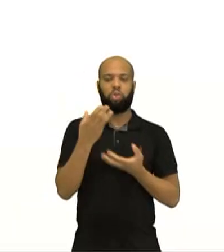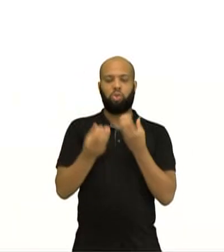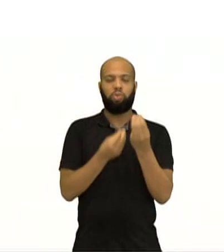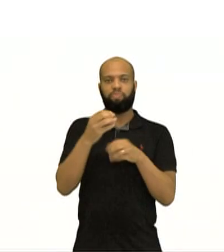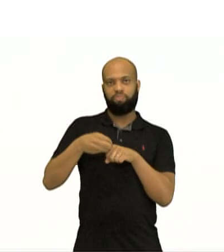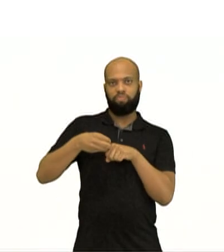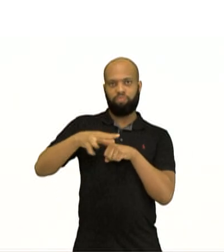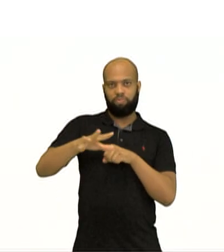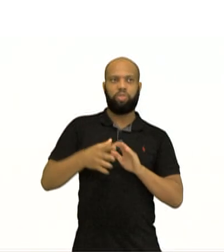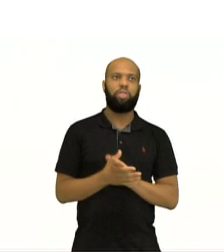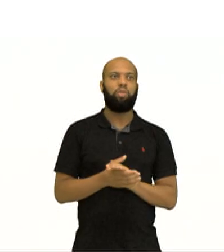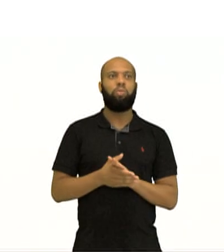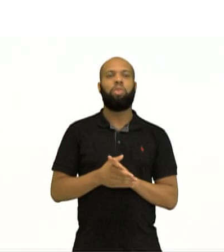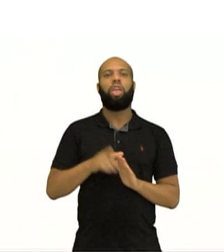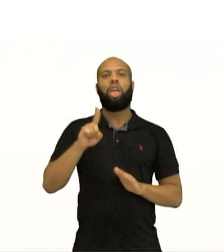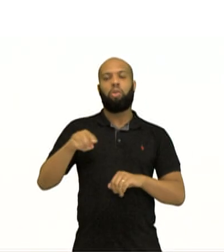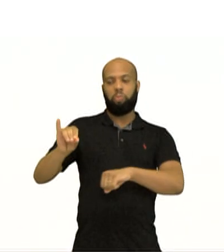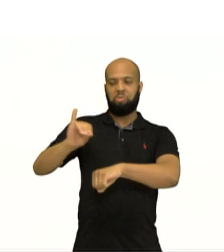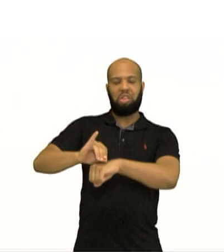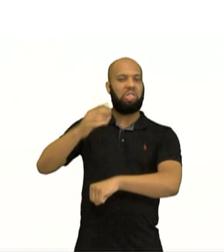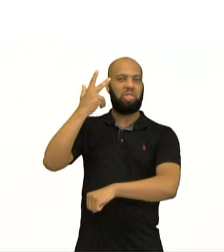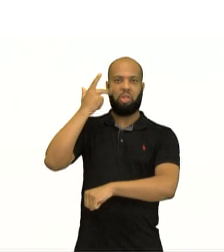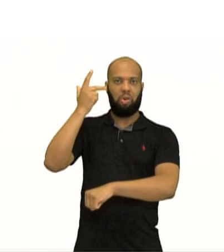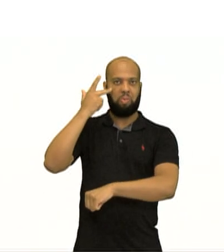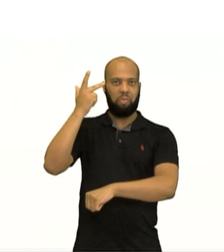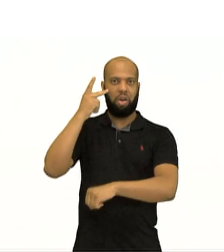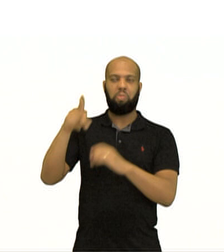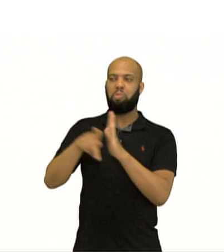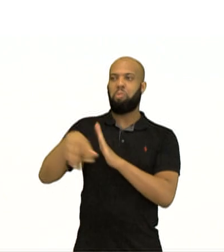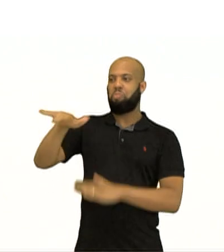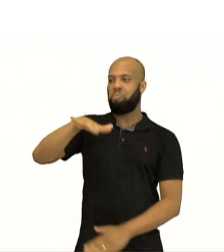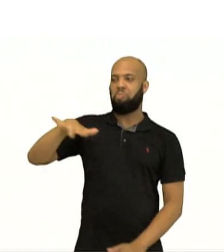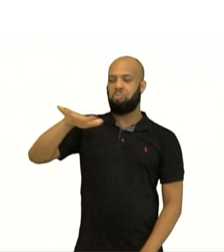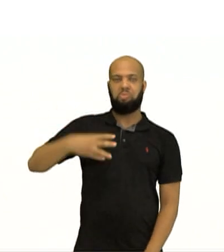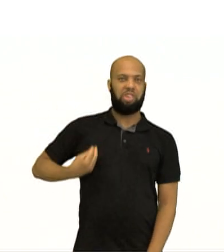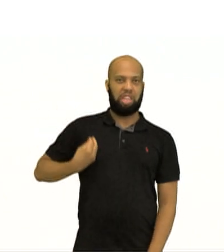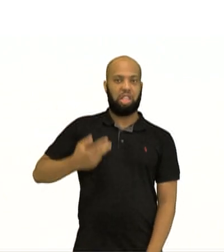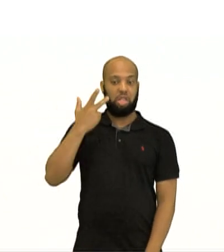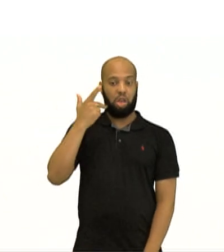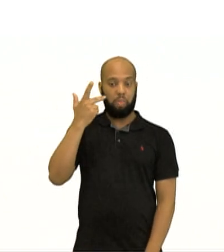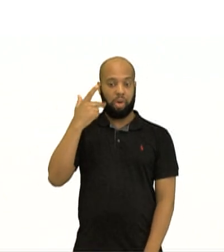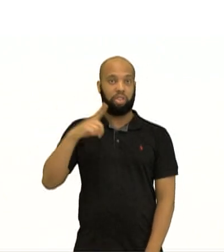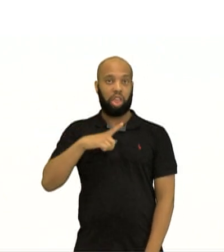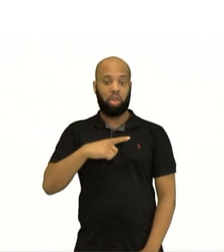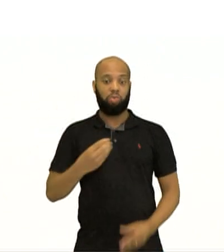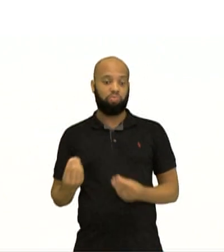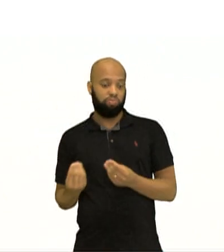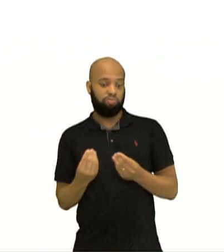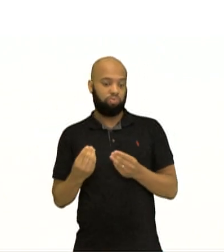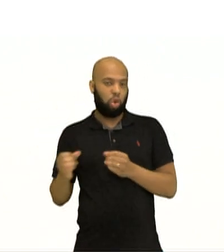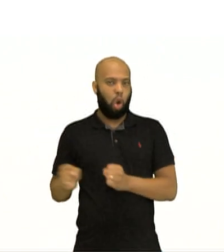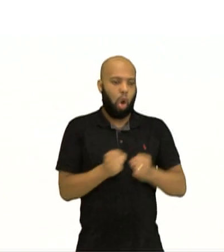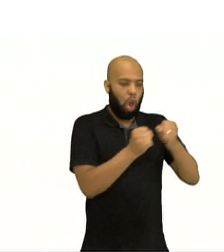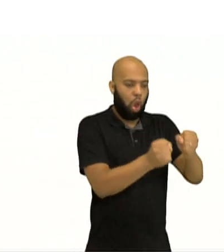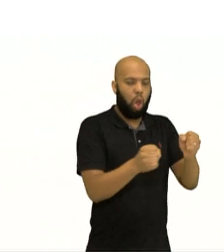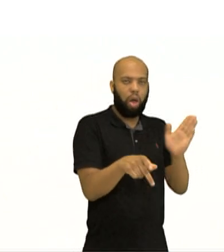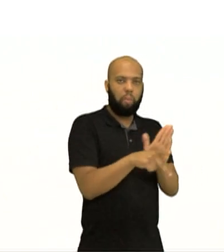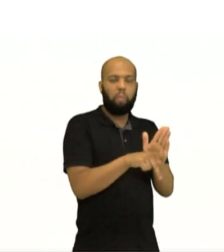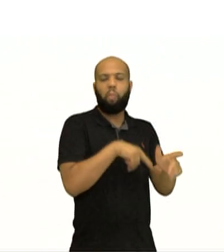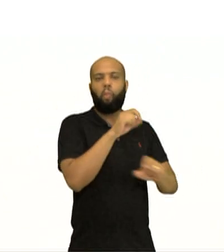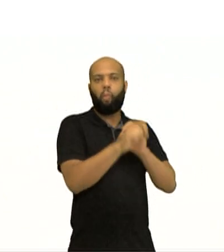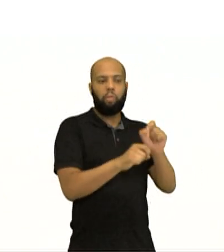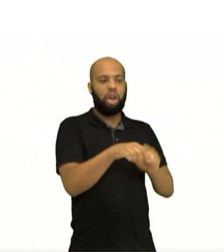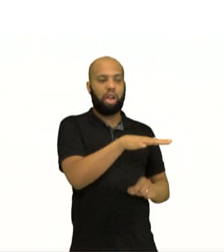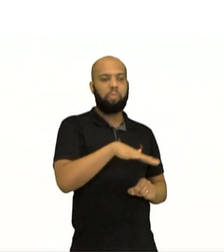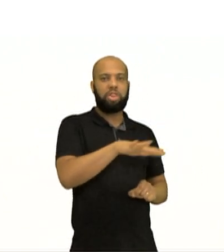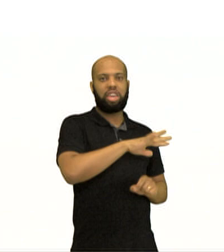sugestão, tira-se um objeto comum de seu cenário habitual para colocá-lo num contexto novo e incomum. Lembra da ideia do abacaxi que eu